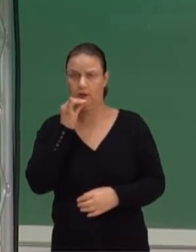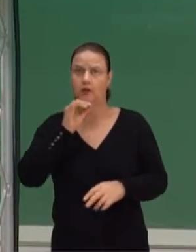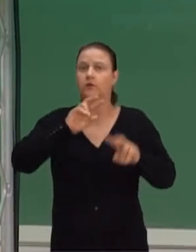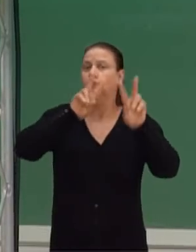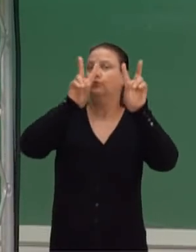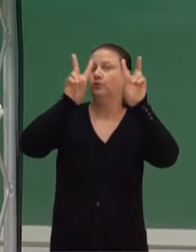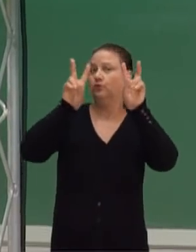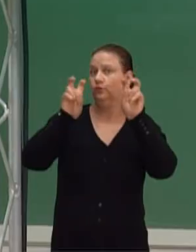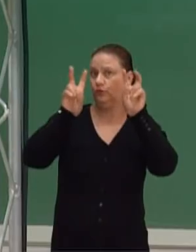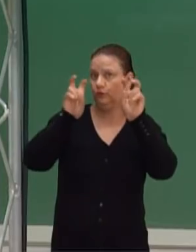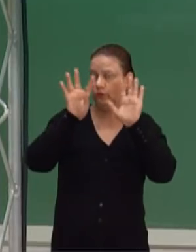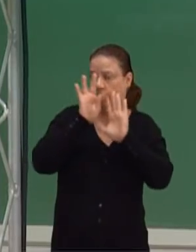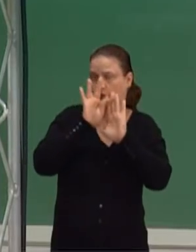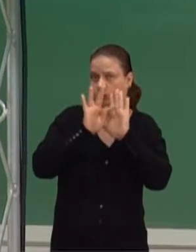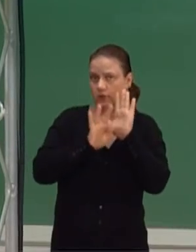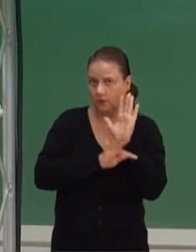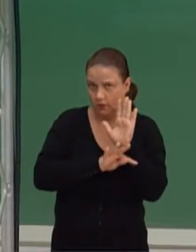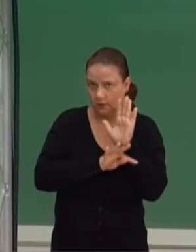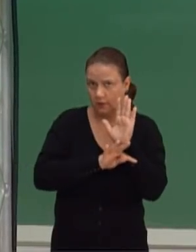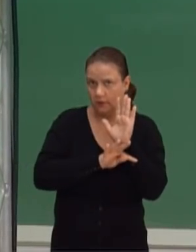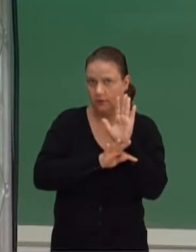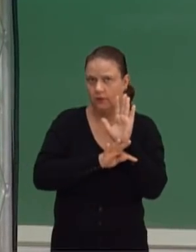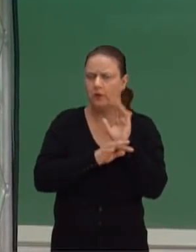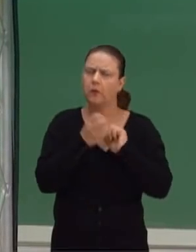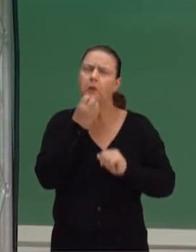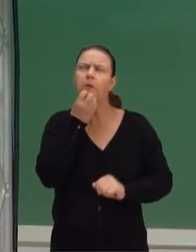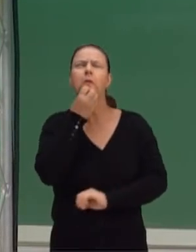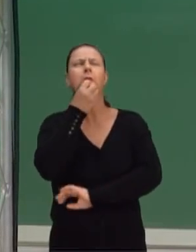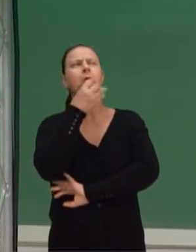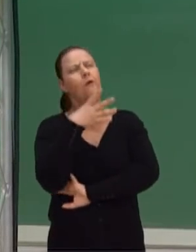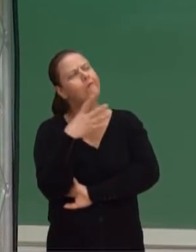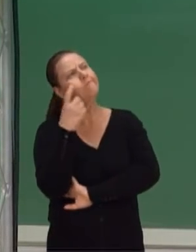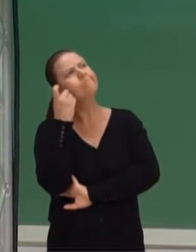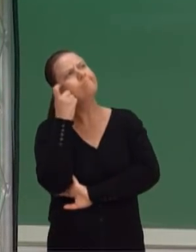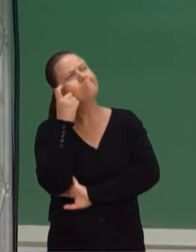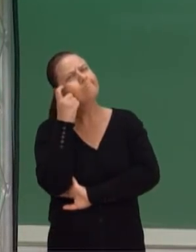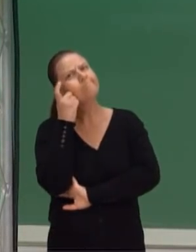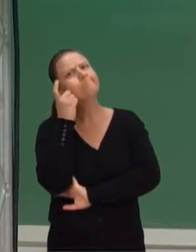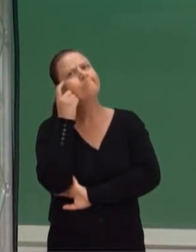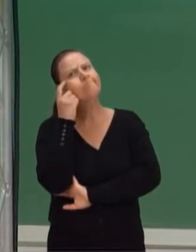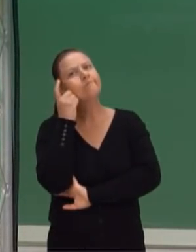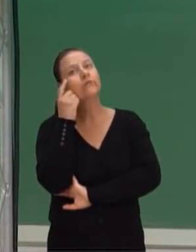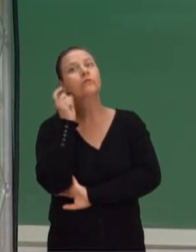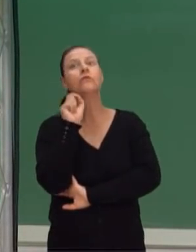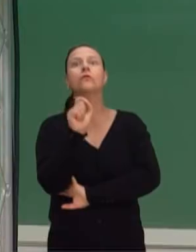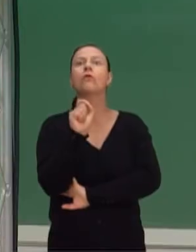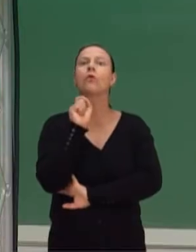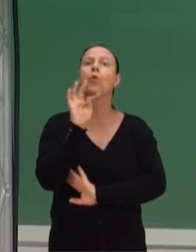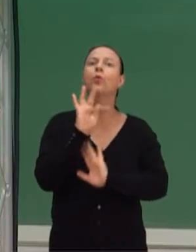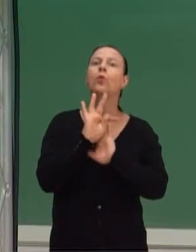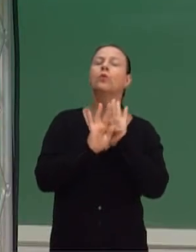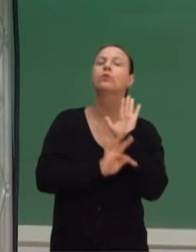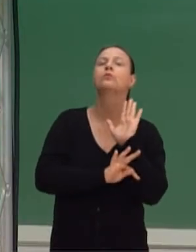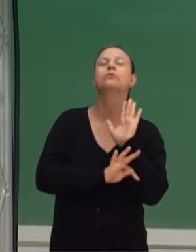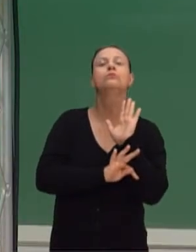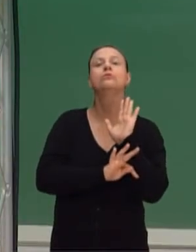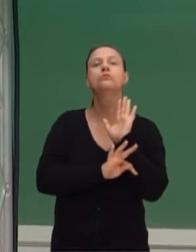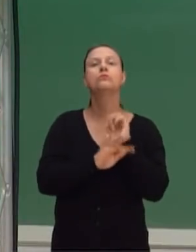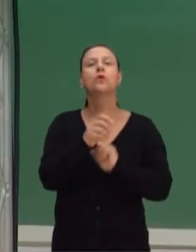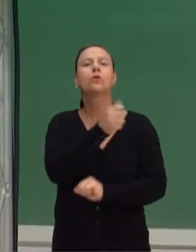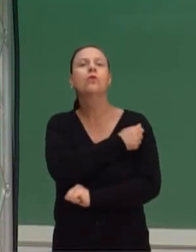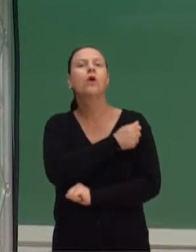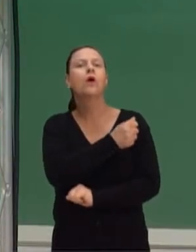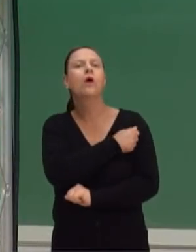do texto do nosso colega. É um bom título? Os textos todo texto que eu vou fazer, os alunos